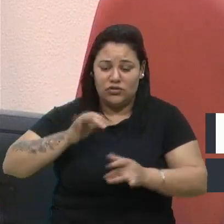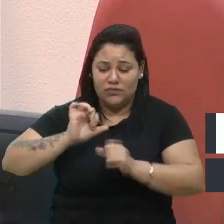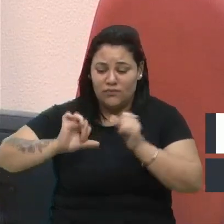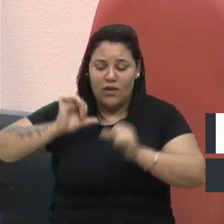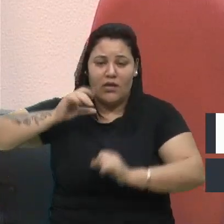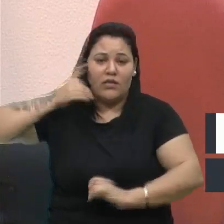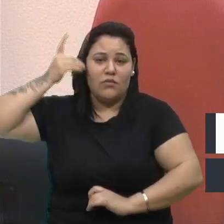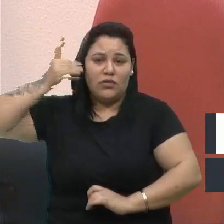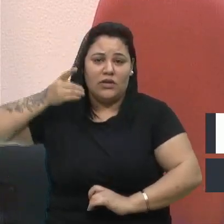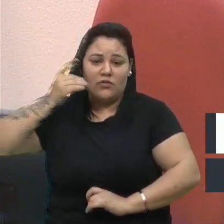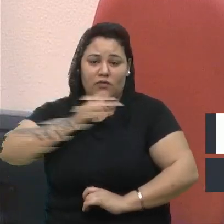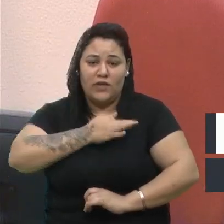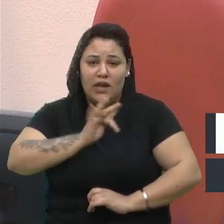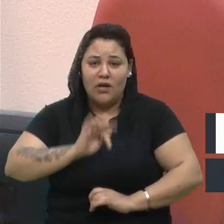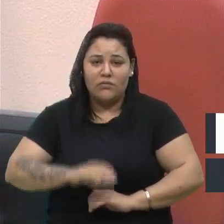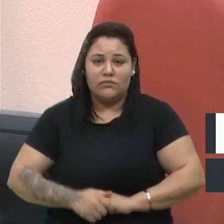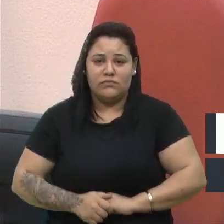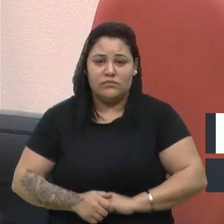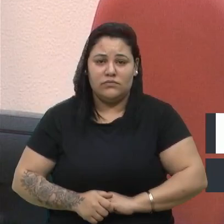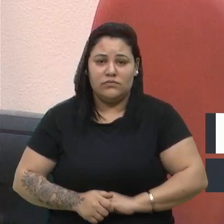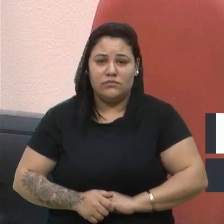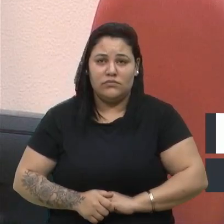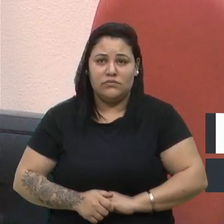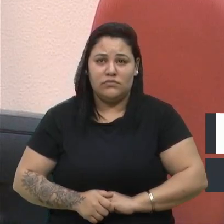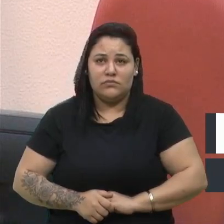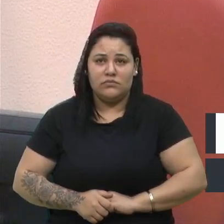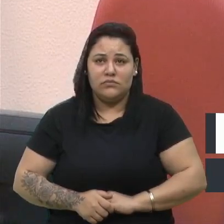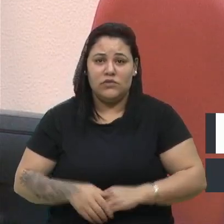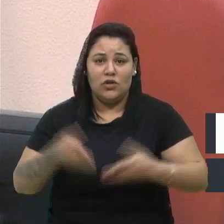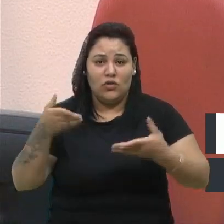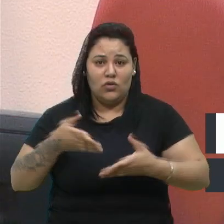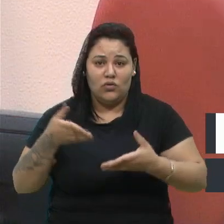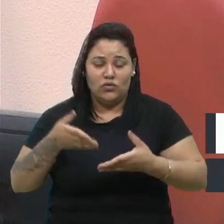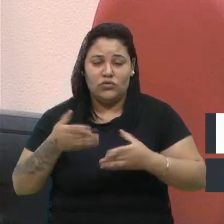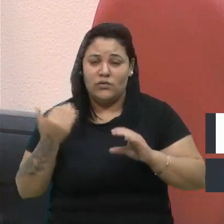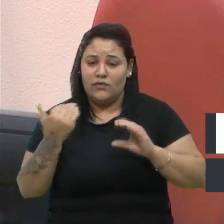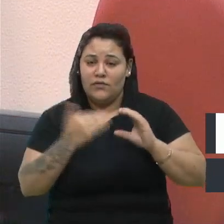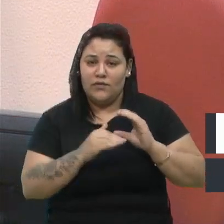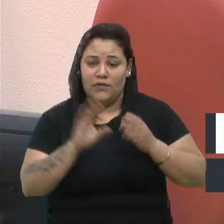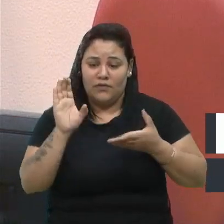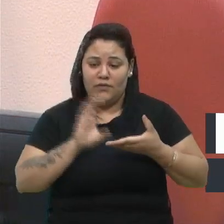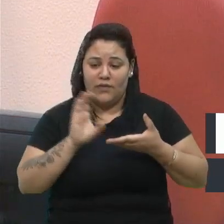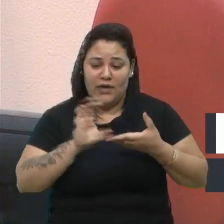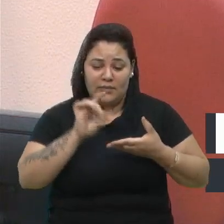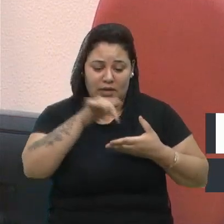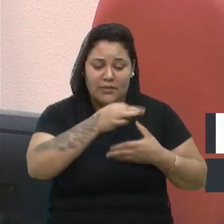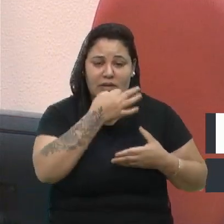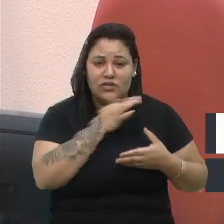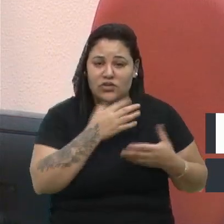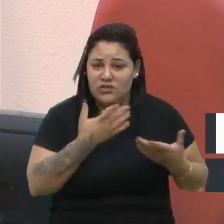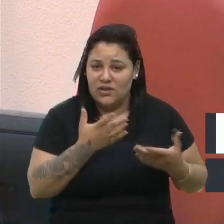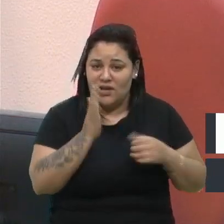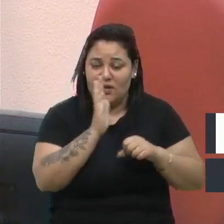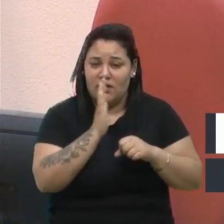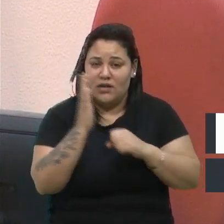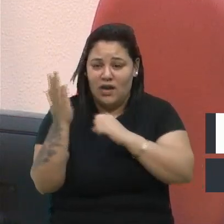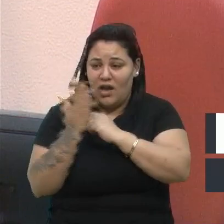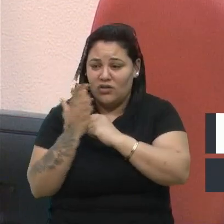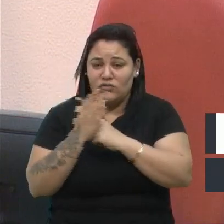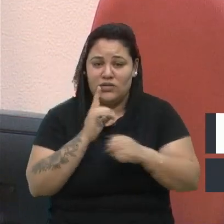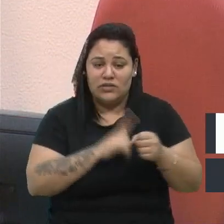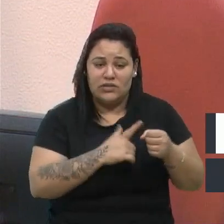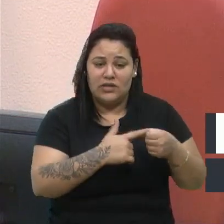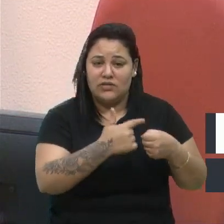federais que hoje estão, né, retornando as suas verbas para Caxias do Sul, suas emendas parlamentares, que é onde a cidade